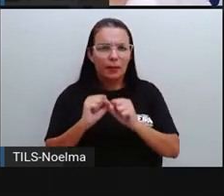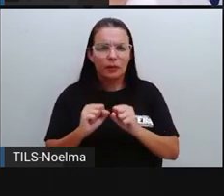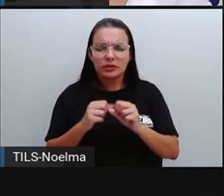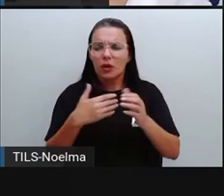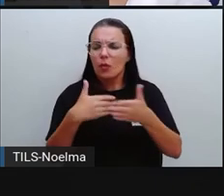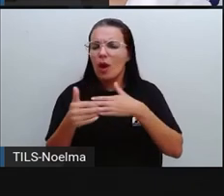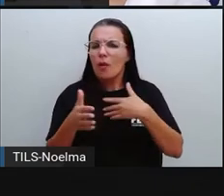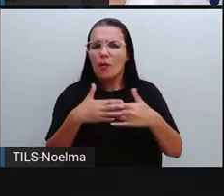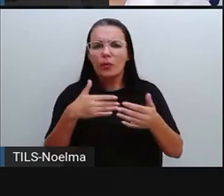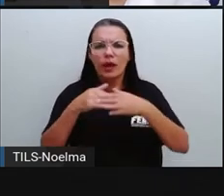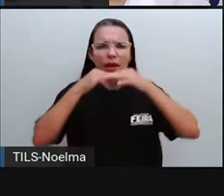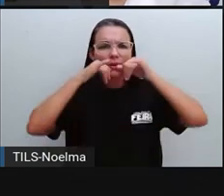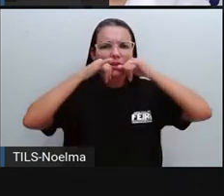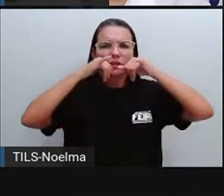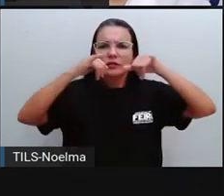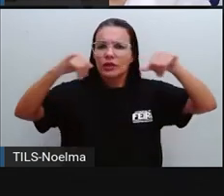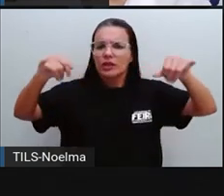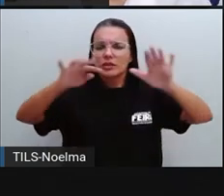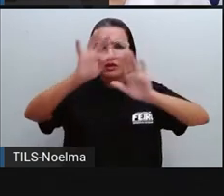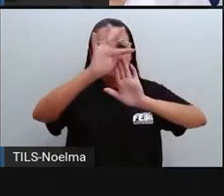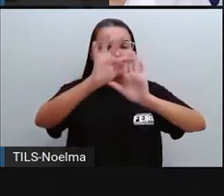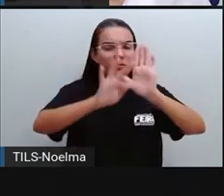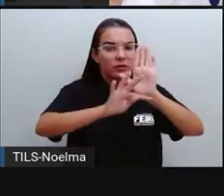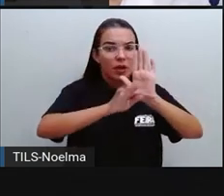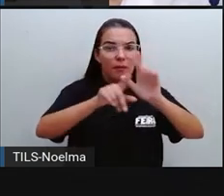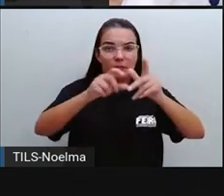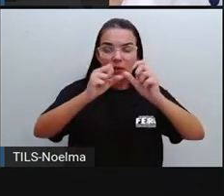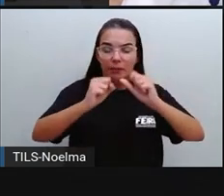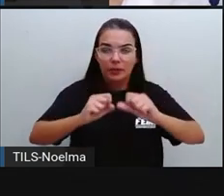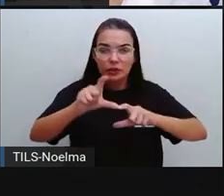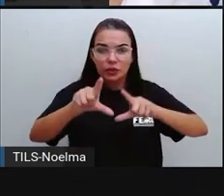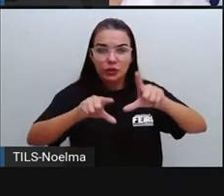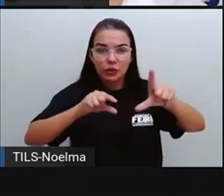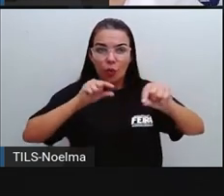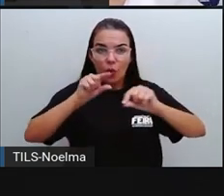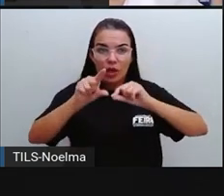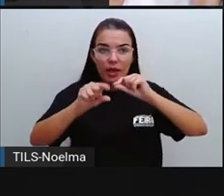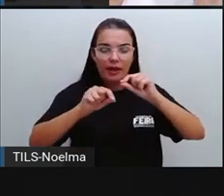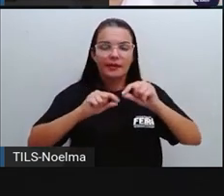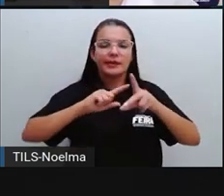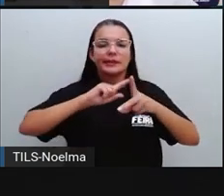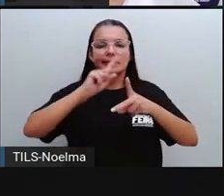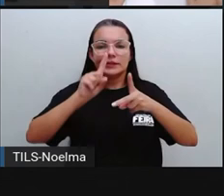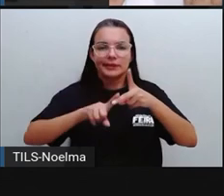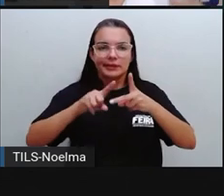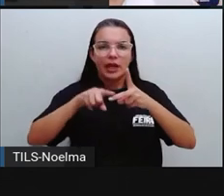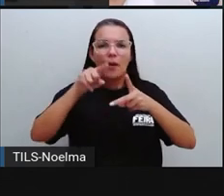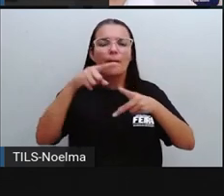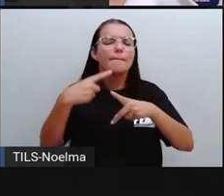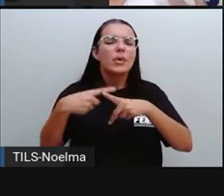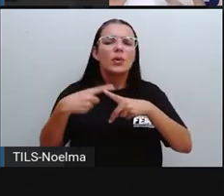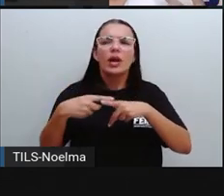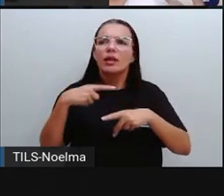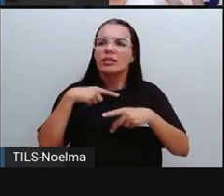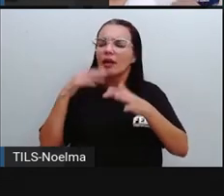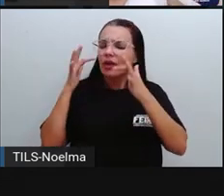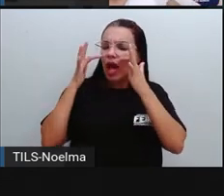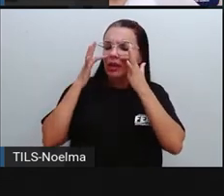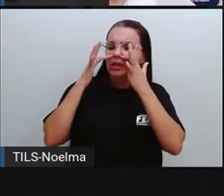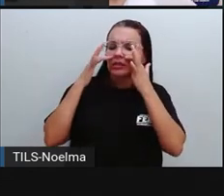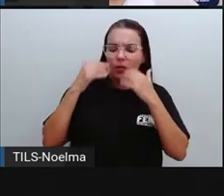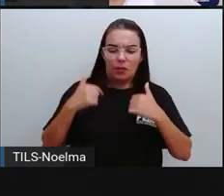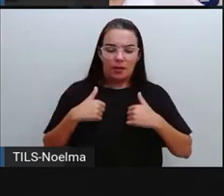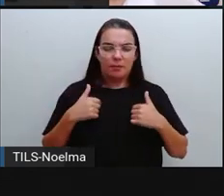qualquer campanha, qualquer texto publicitário, tá? E aí você vai dizer por que que ela chama